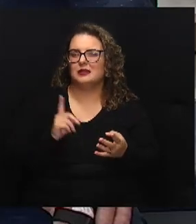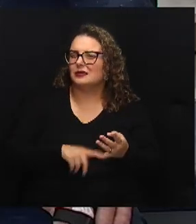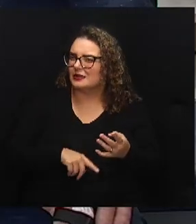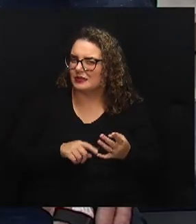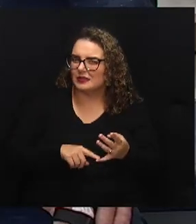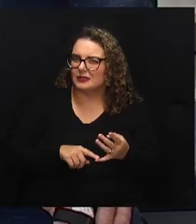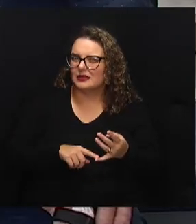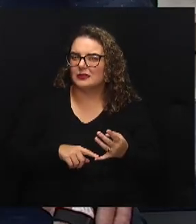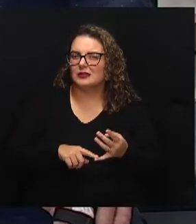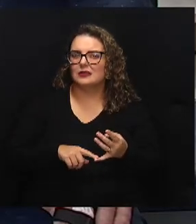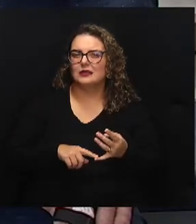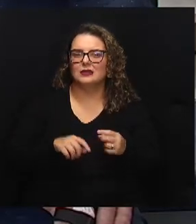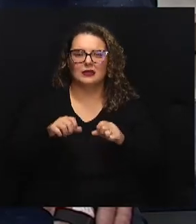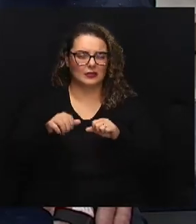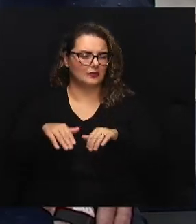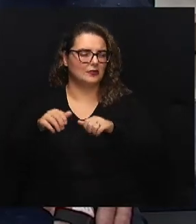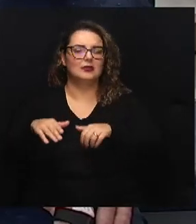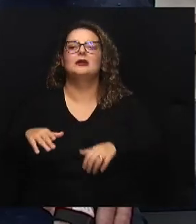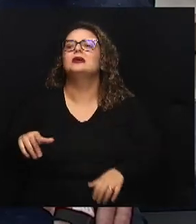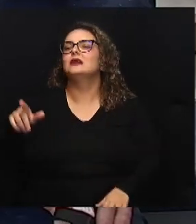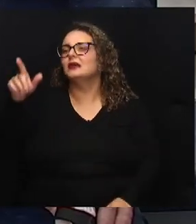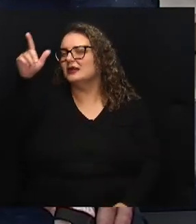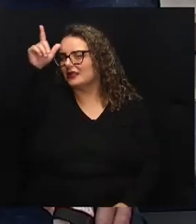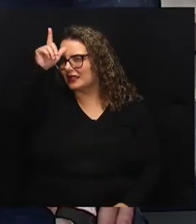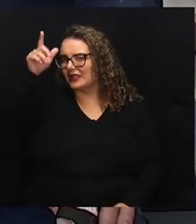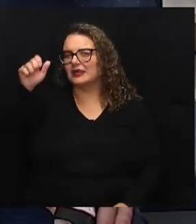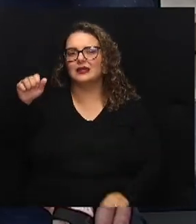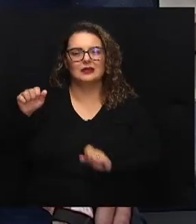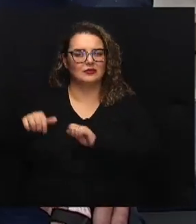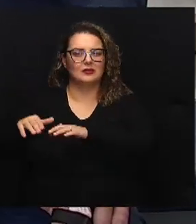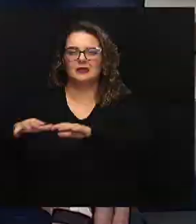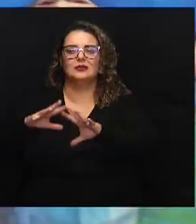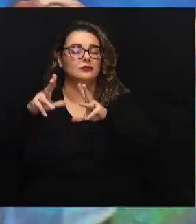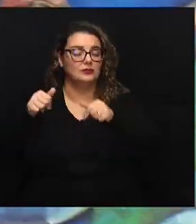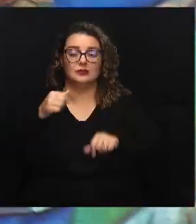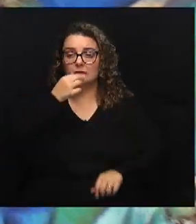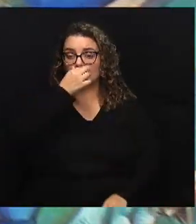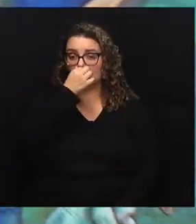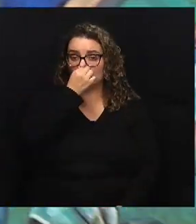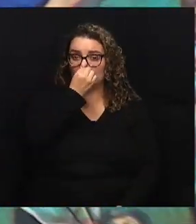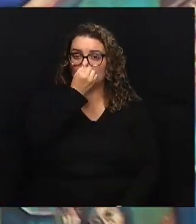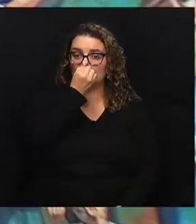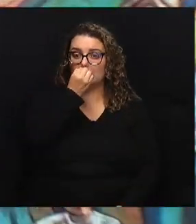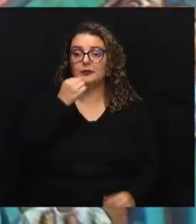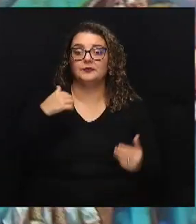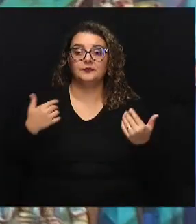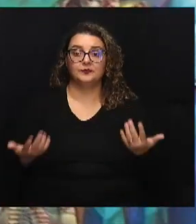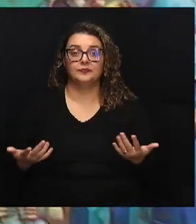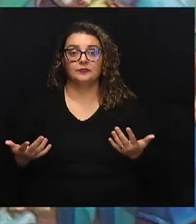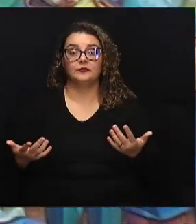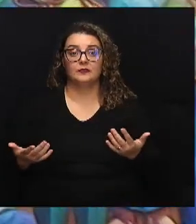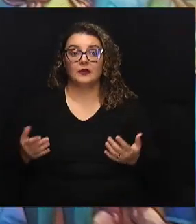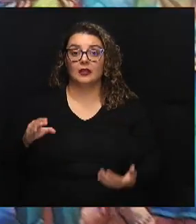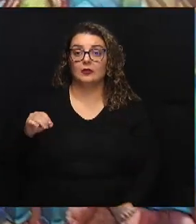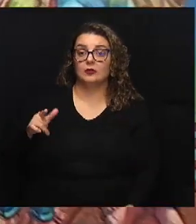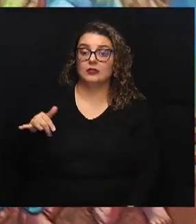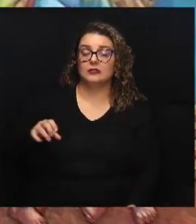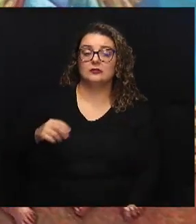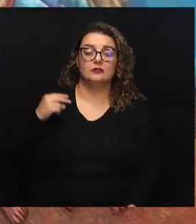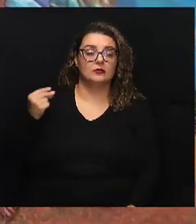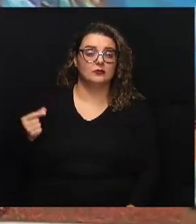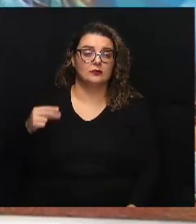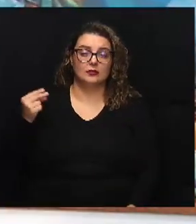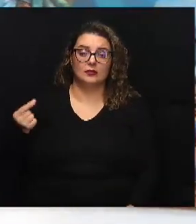na Austrália também? Na Alemanha, na Austrália e tudo. Então, essa coleção ficou muitos anos